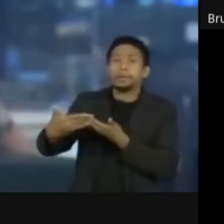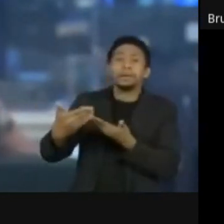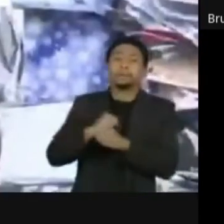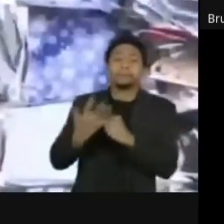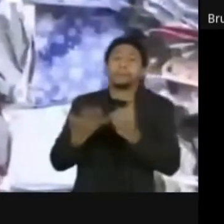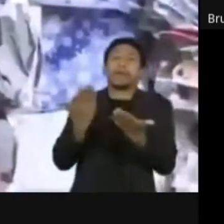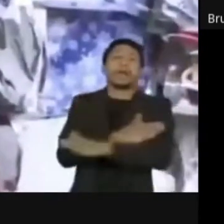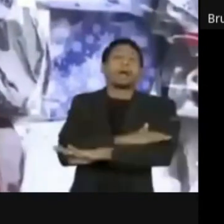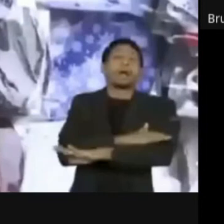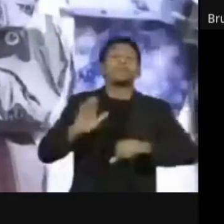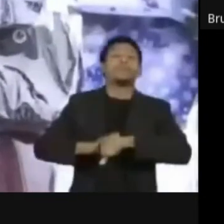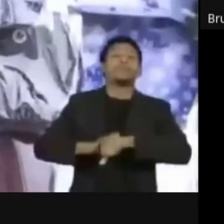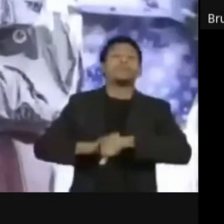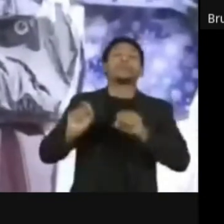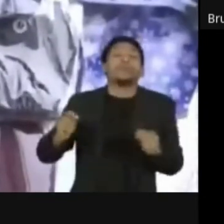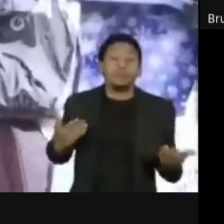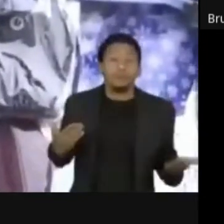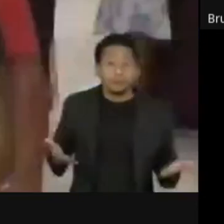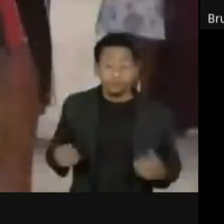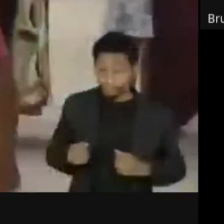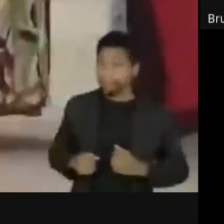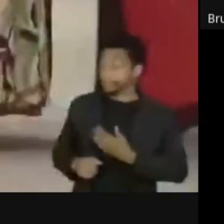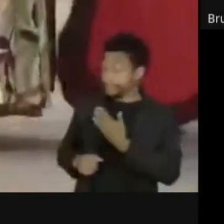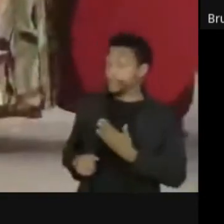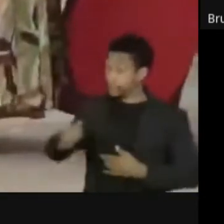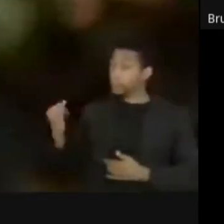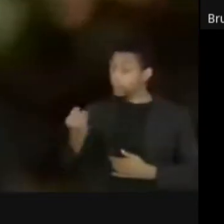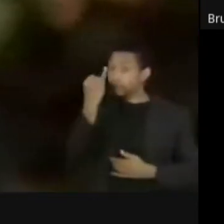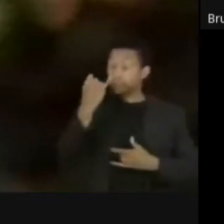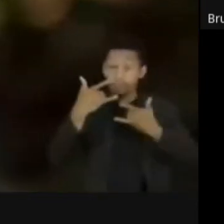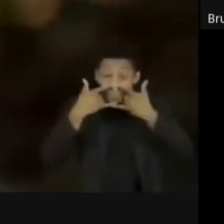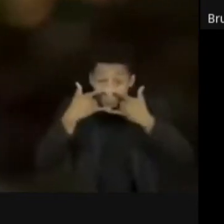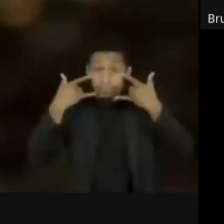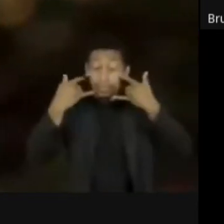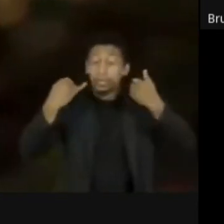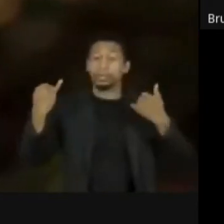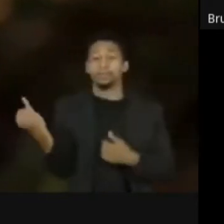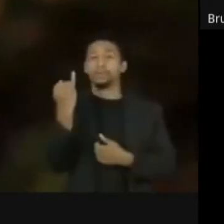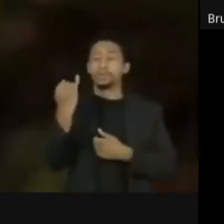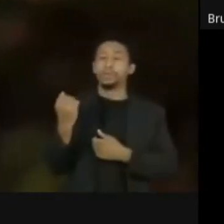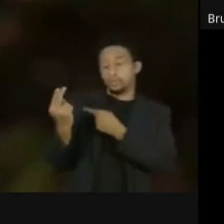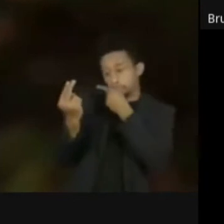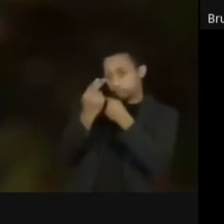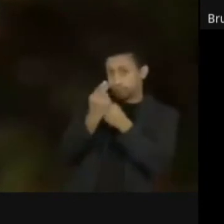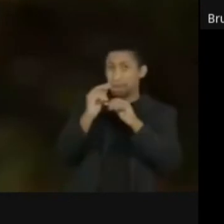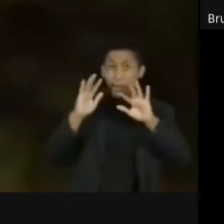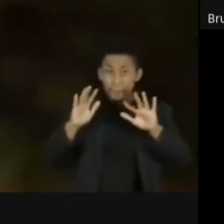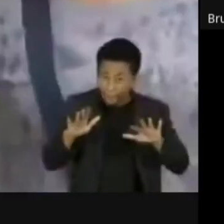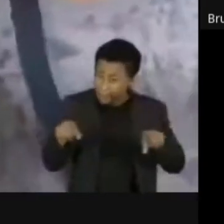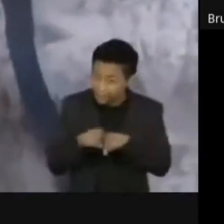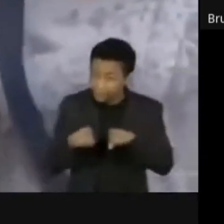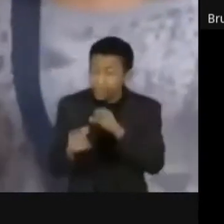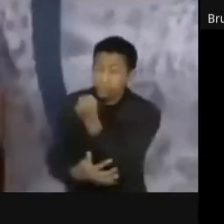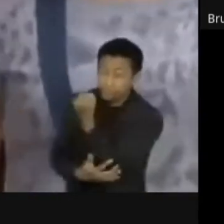passar. Elas são fundamentais para conter a pandemia, mas ao mesmo tempo as máscaras são uma questão